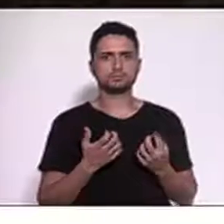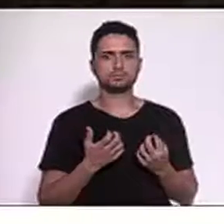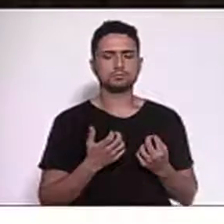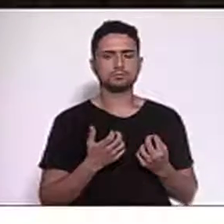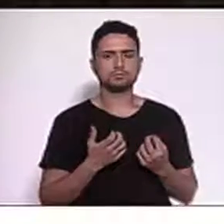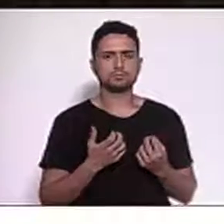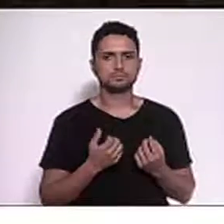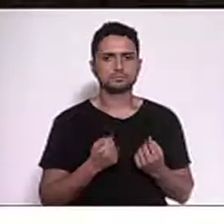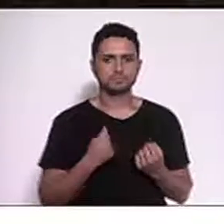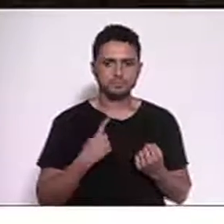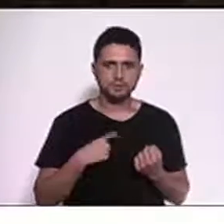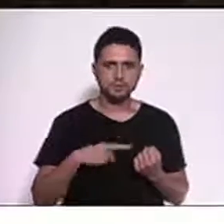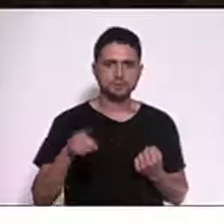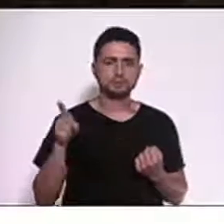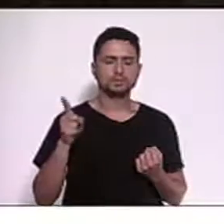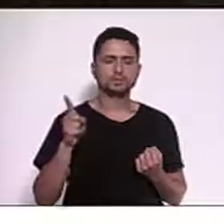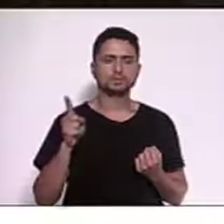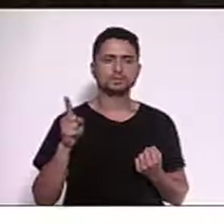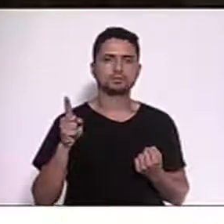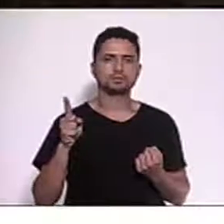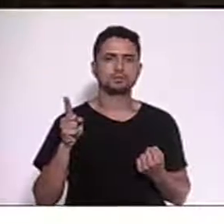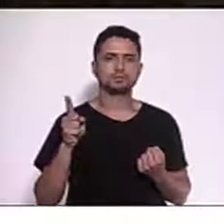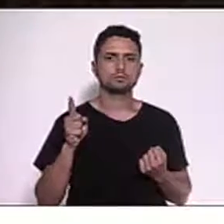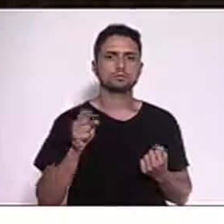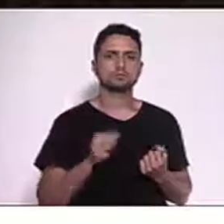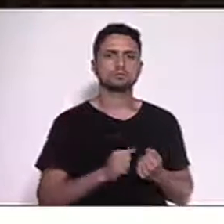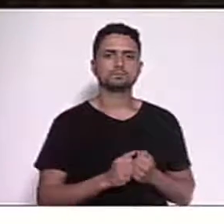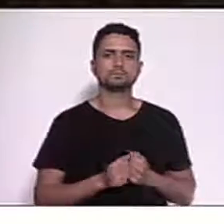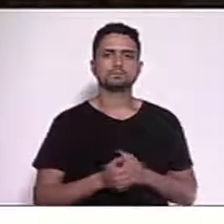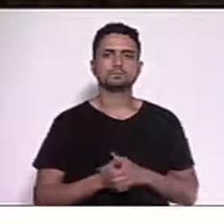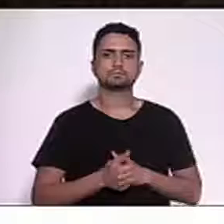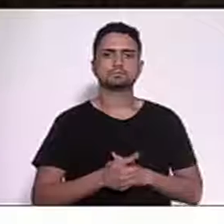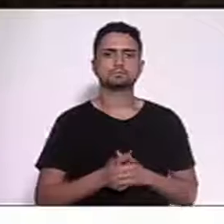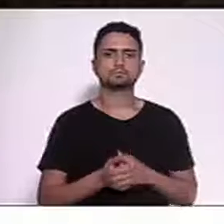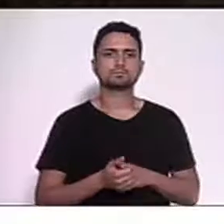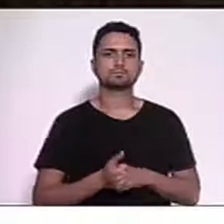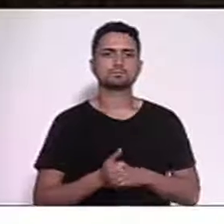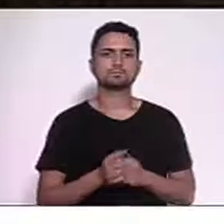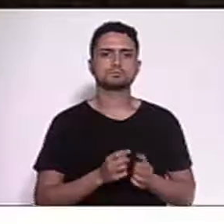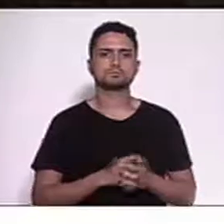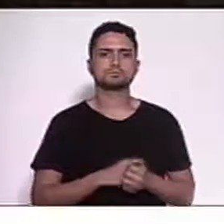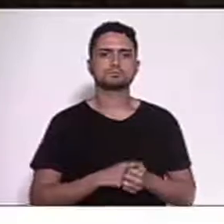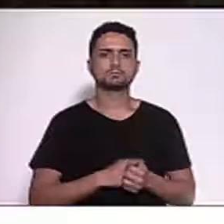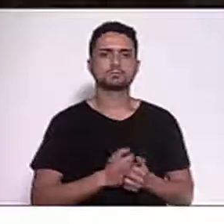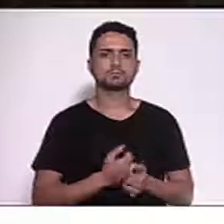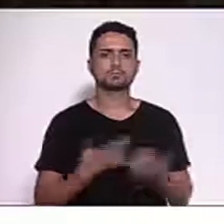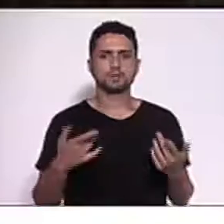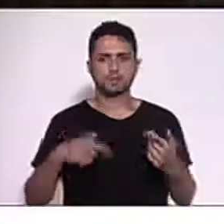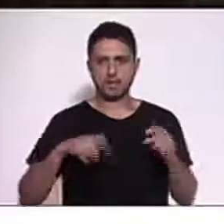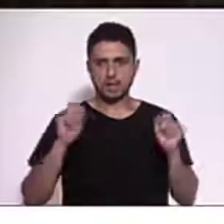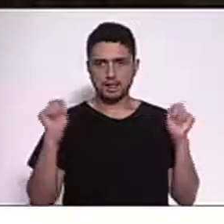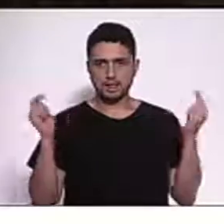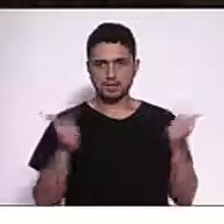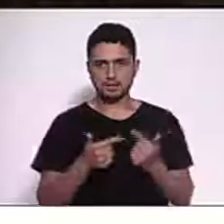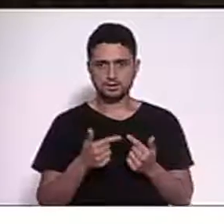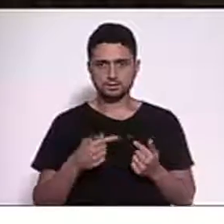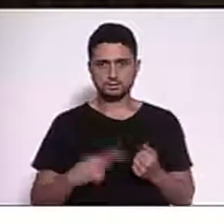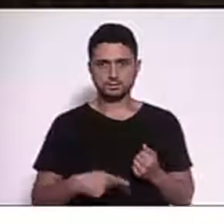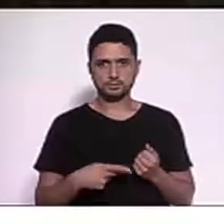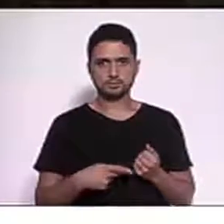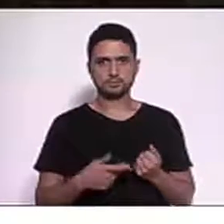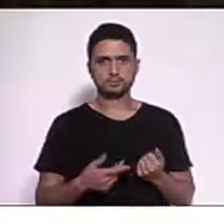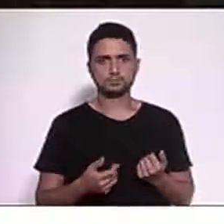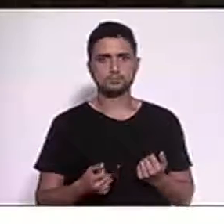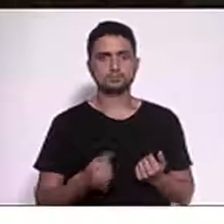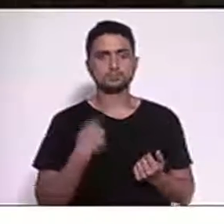Não vamos aqui, atualmente, por exemplo, a gente está aqui na Assembleia Legislativa do Estado do Rio de Janeiro, vez por